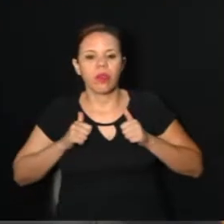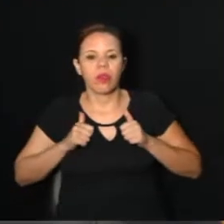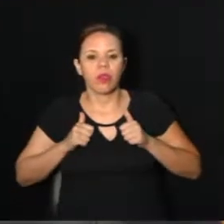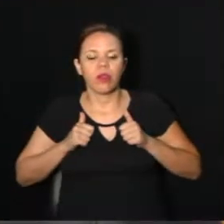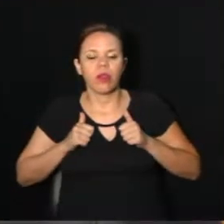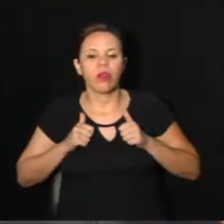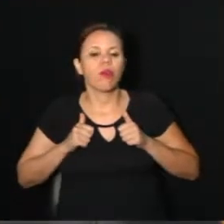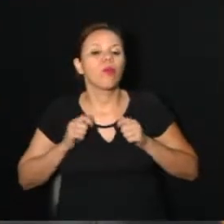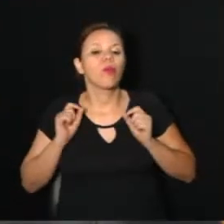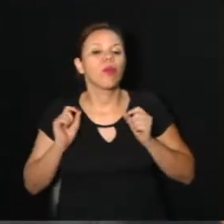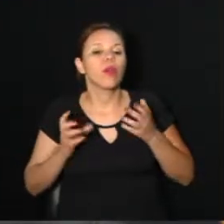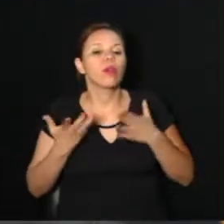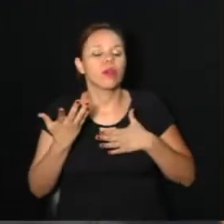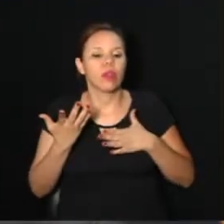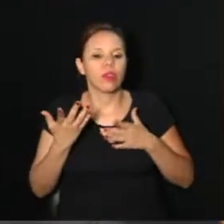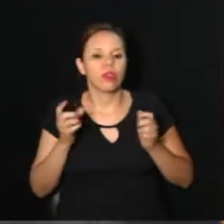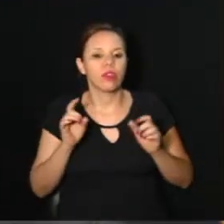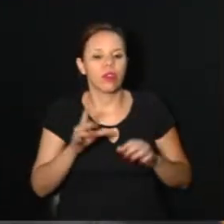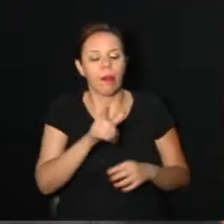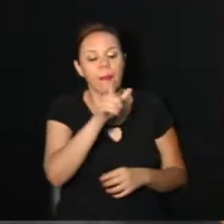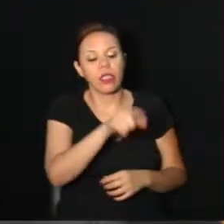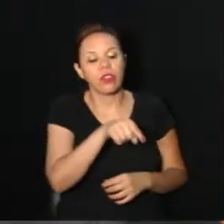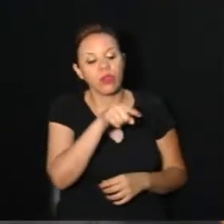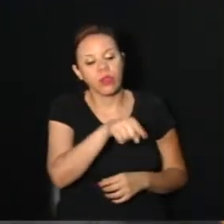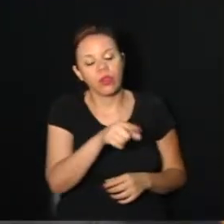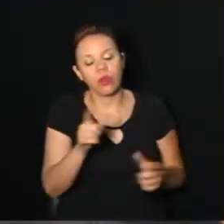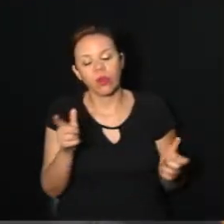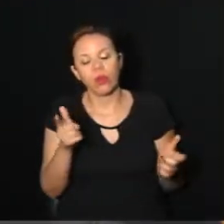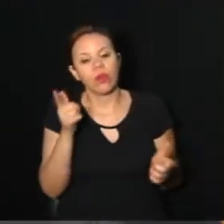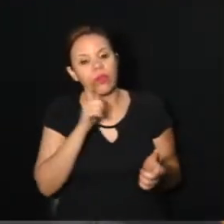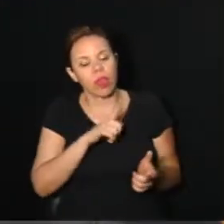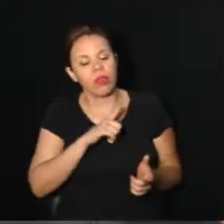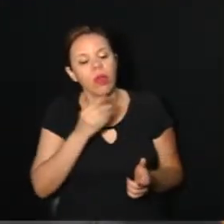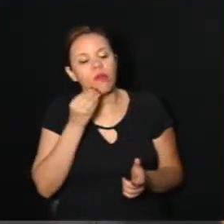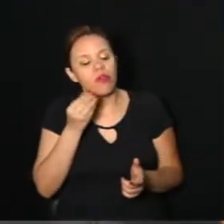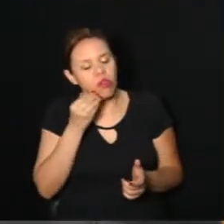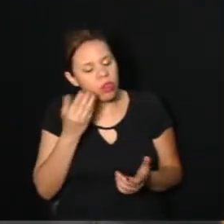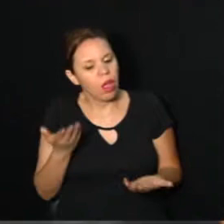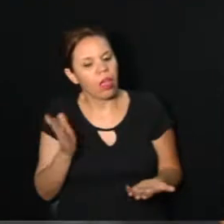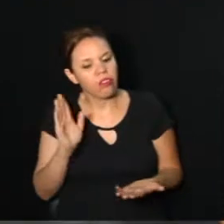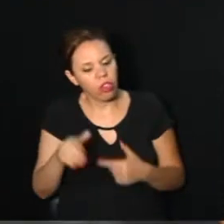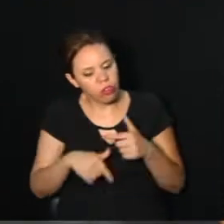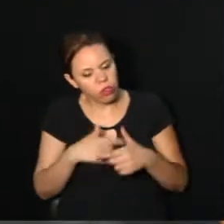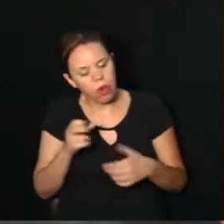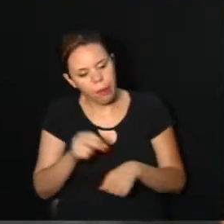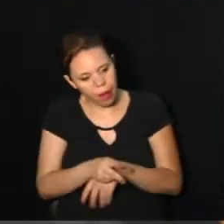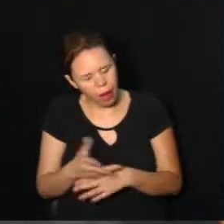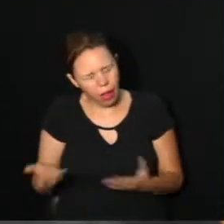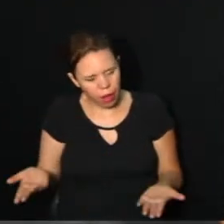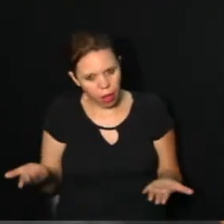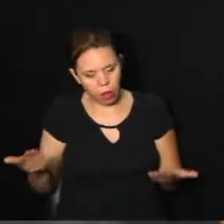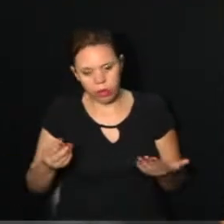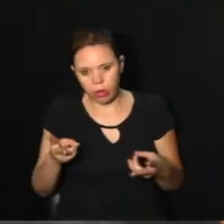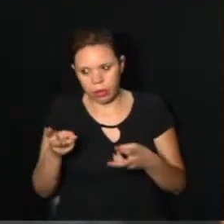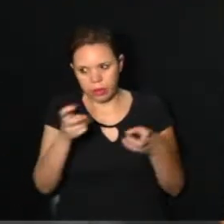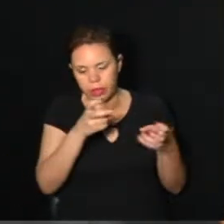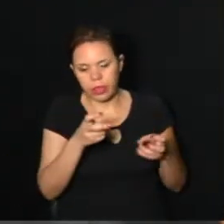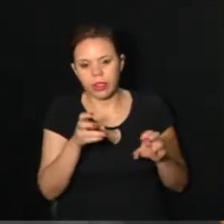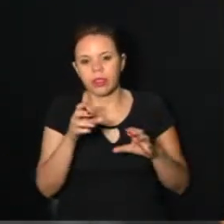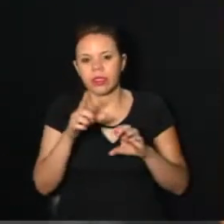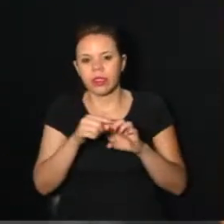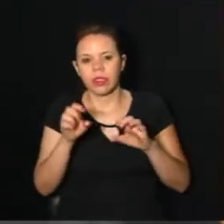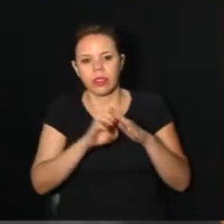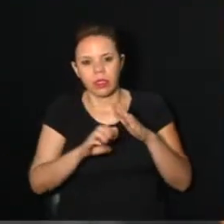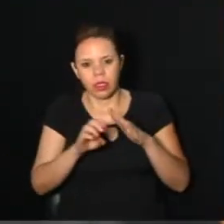passa a ser uma opção para o desempregado, né? Então, hoje nós já estamos vendo que as micro e pequenas